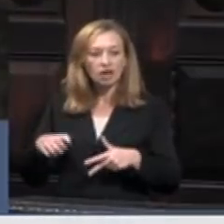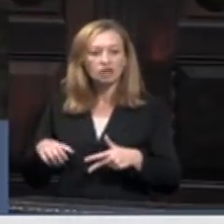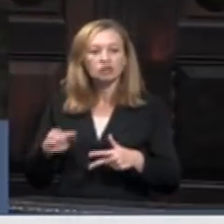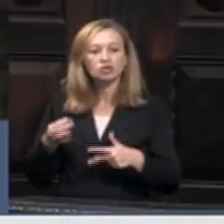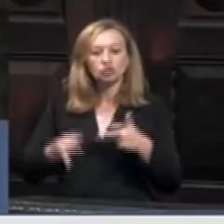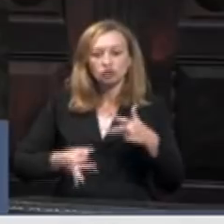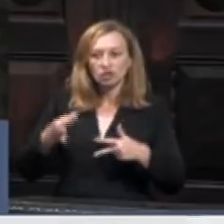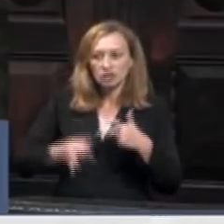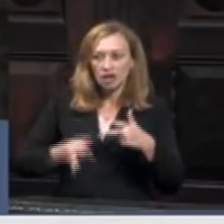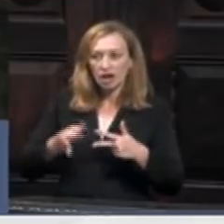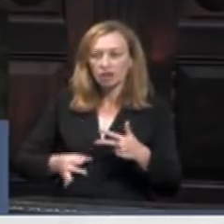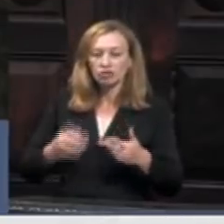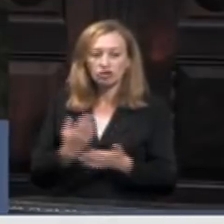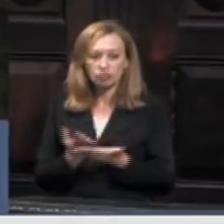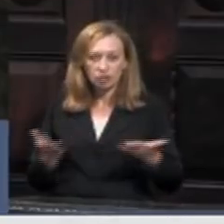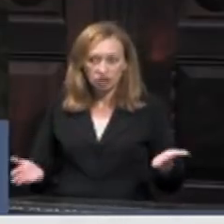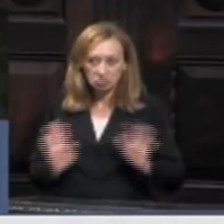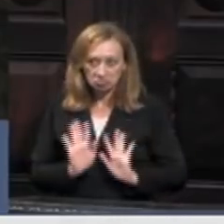derrubados.